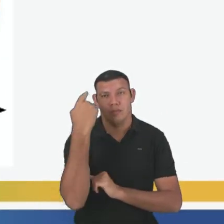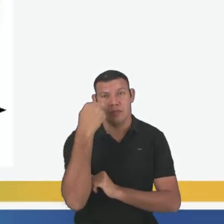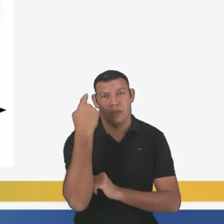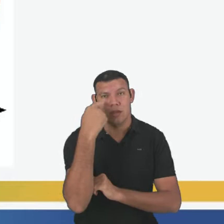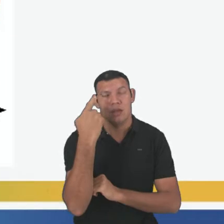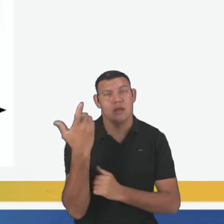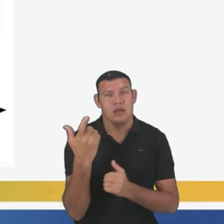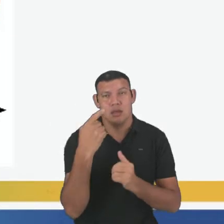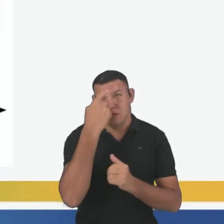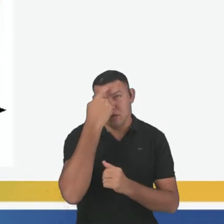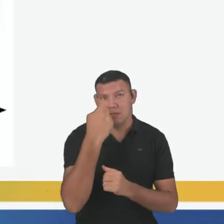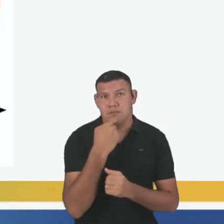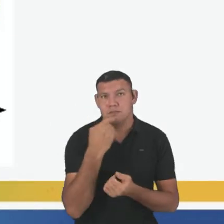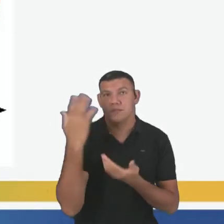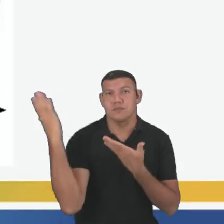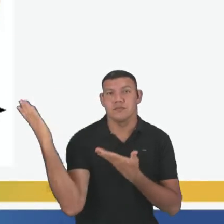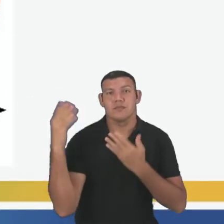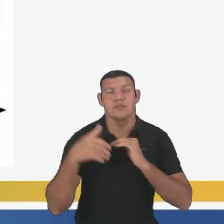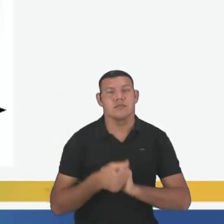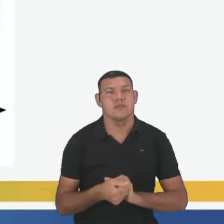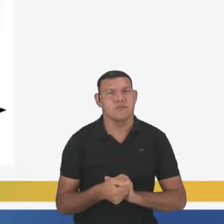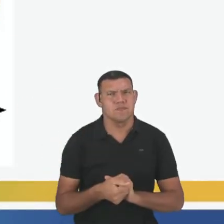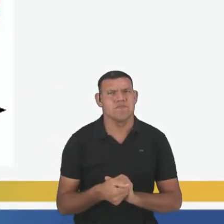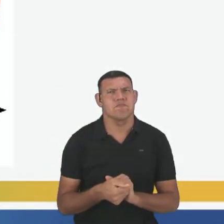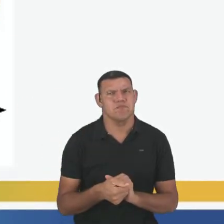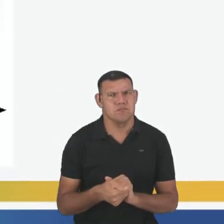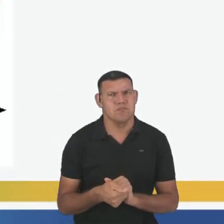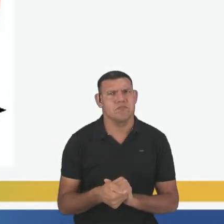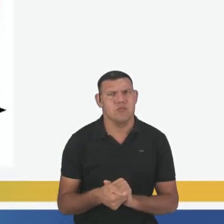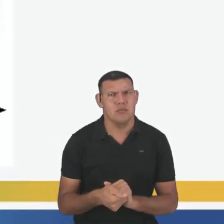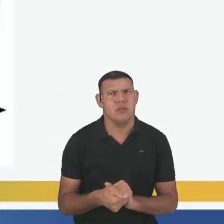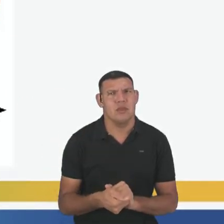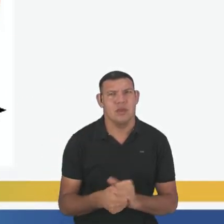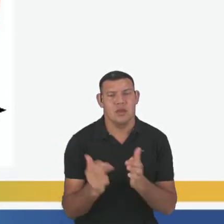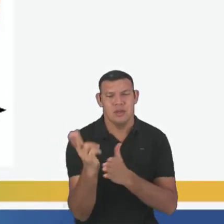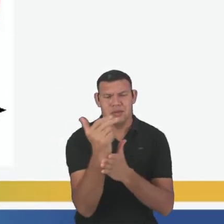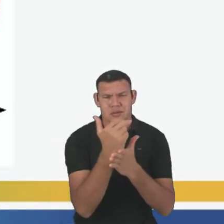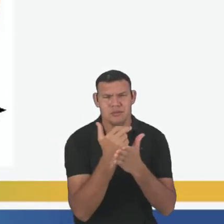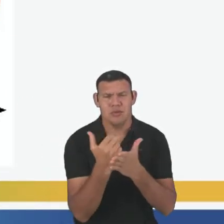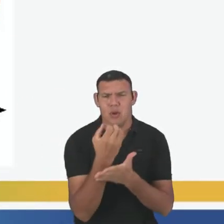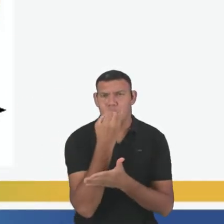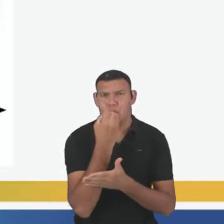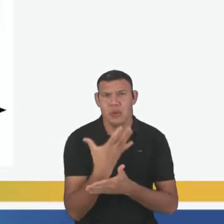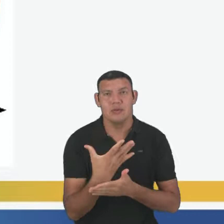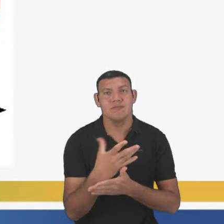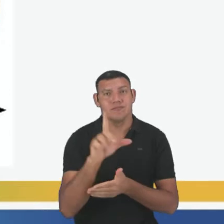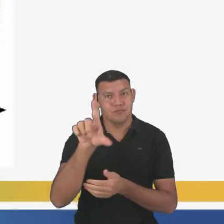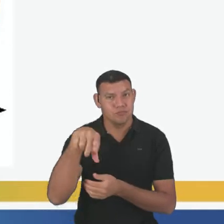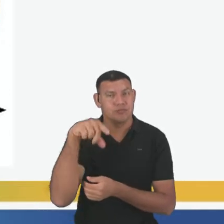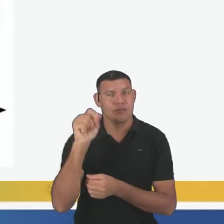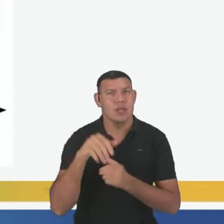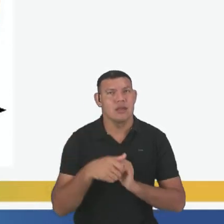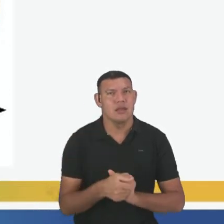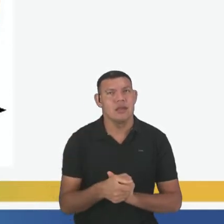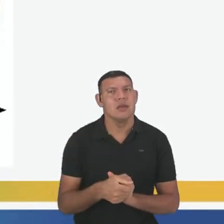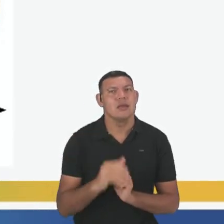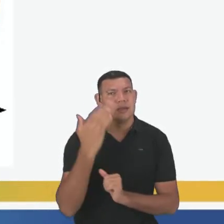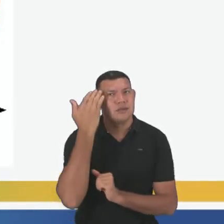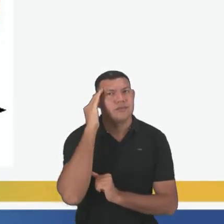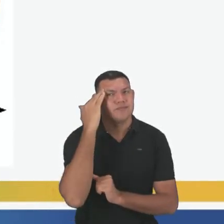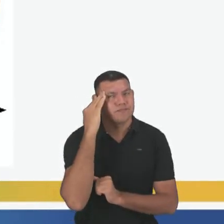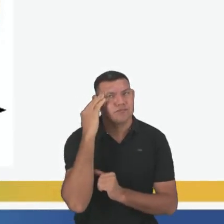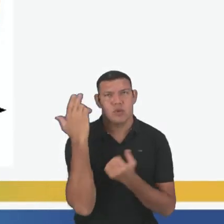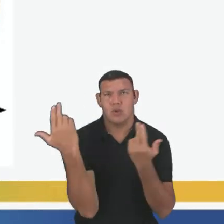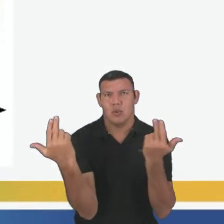que mostra de maneira bem interessante, uma ilustração muito bem feita, eu escolhi ela, mas o entendimento vai dar na